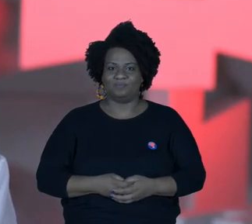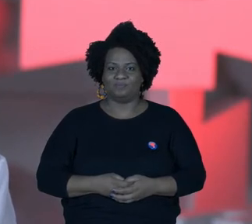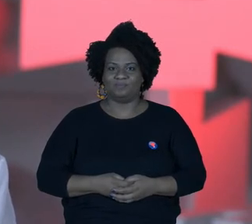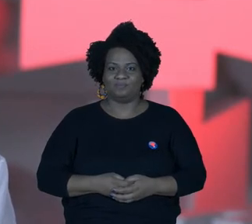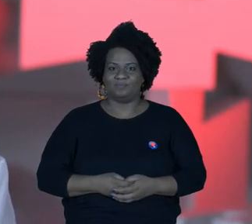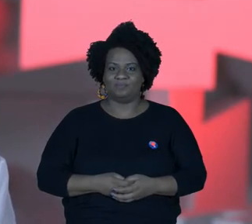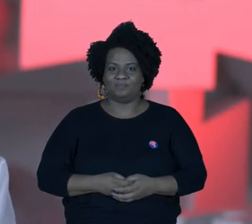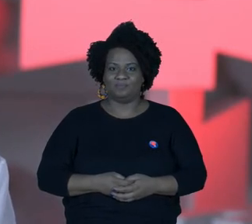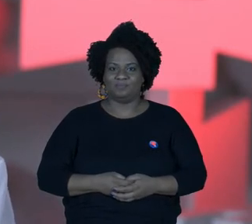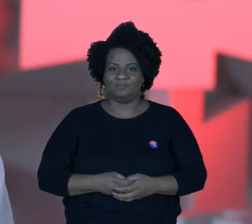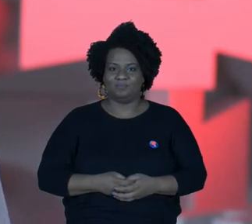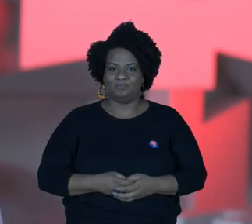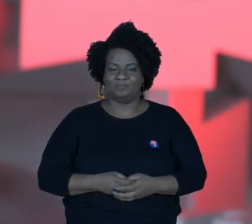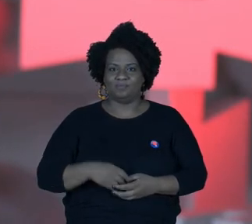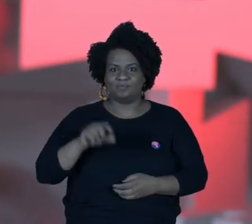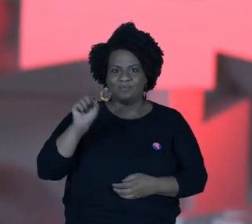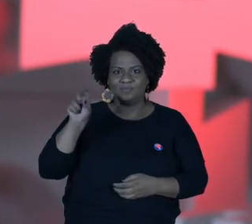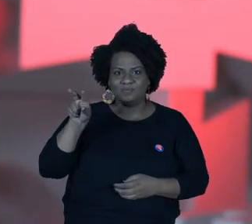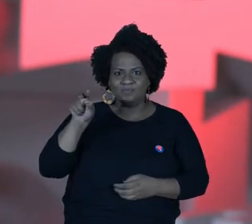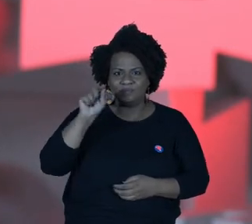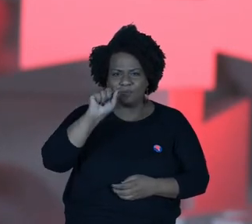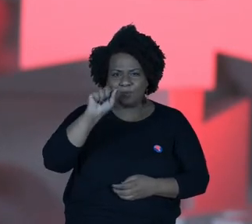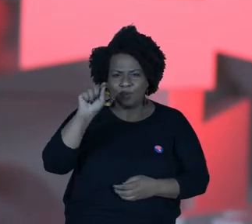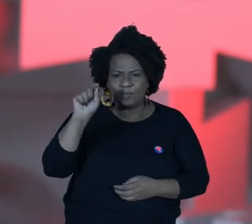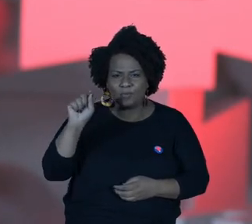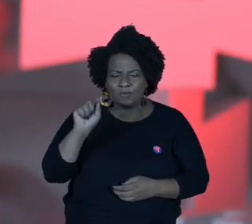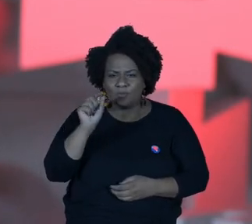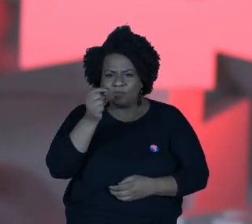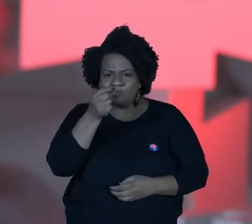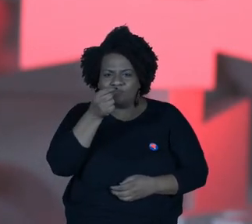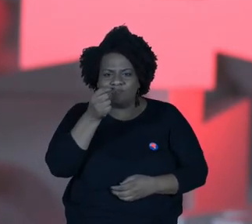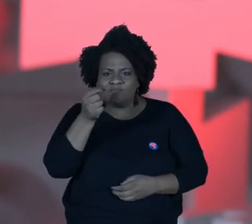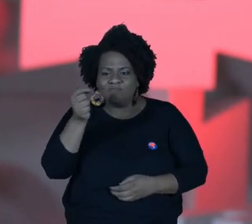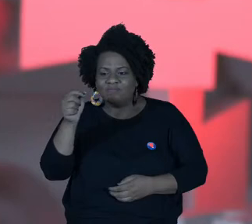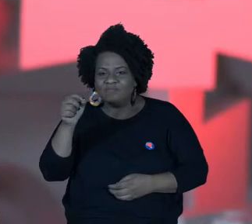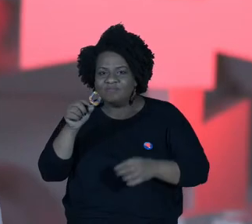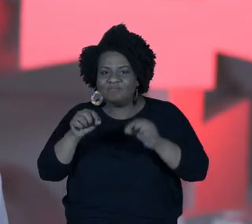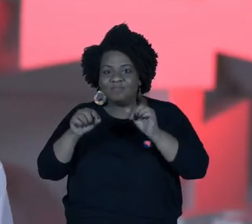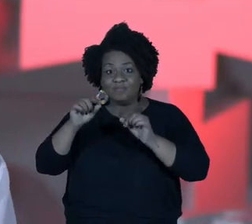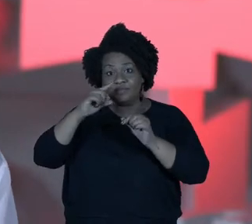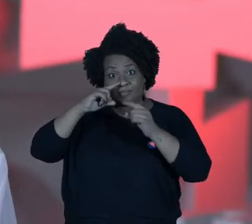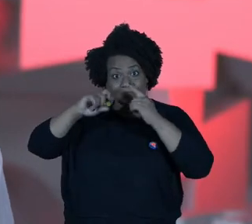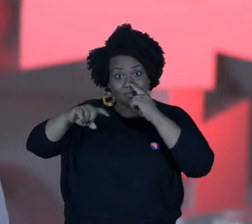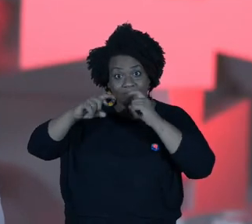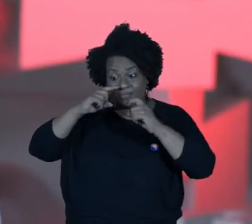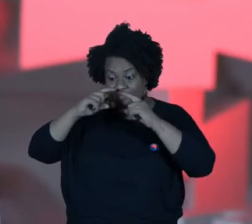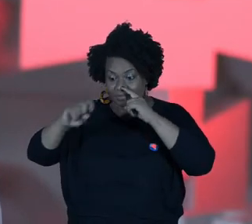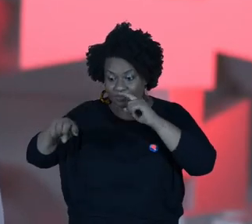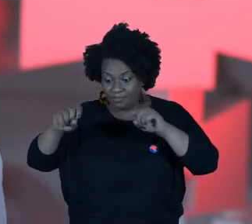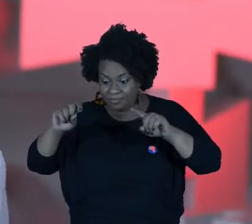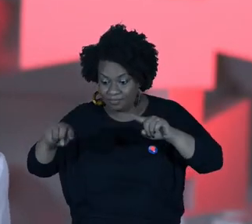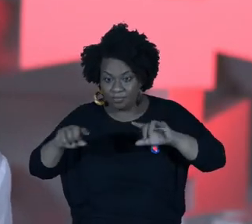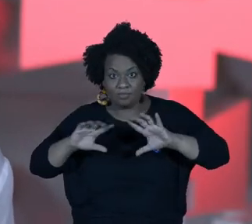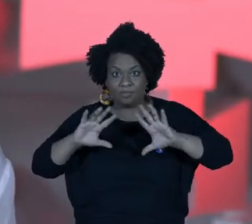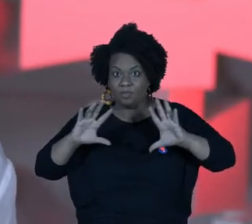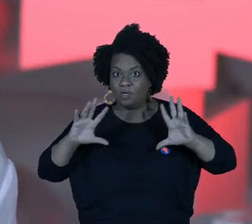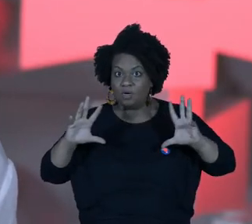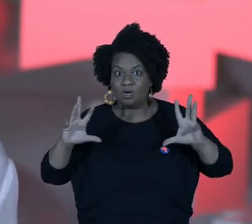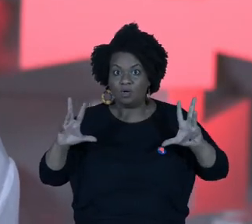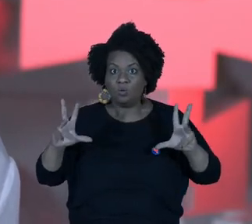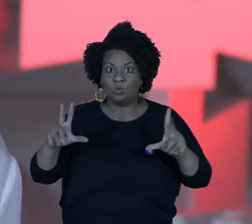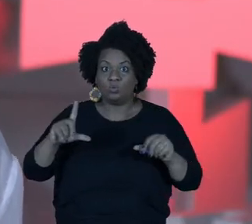Todos esses pontinhos que a gente está vendo são pequenos pedaços de lixo. Toda essa composição de